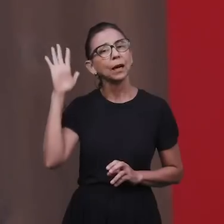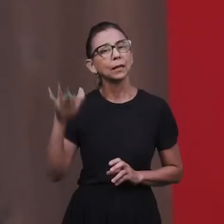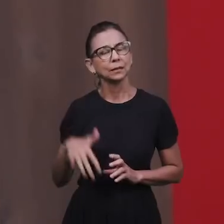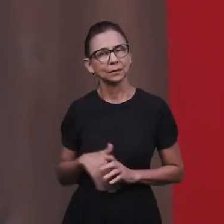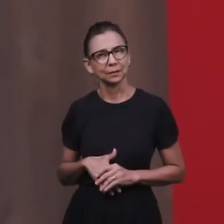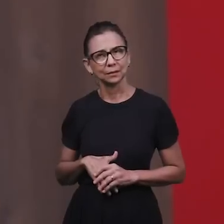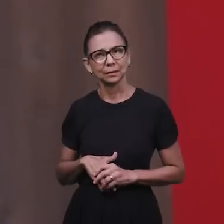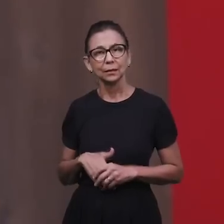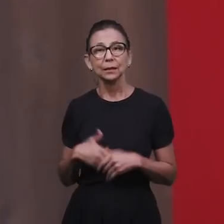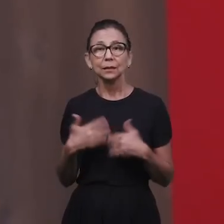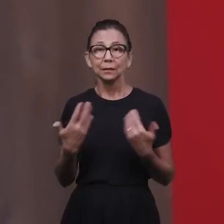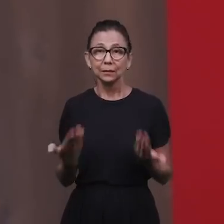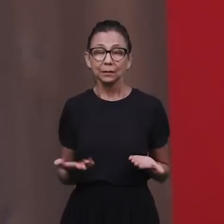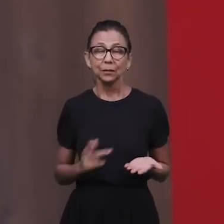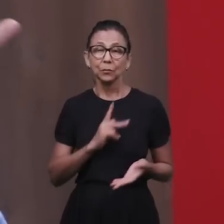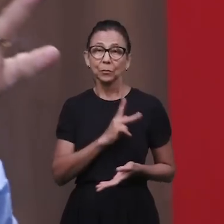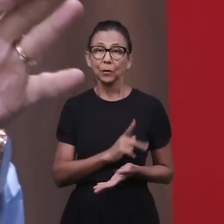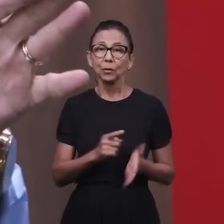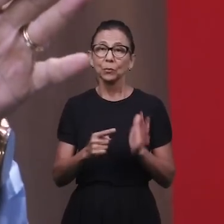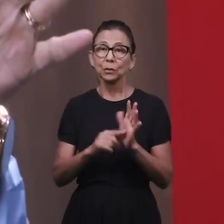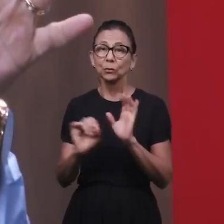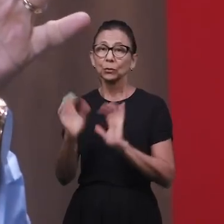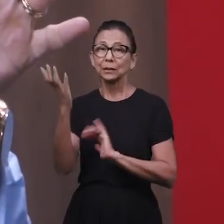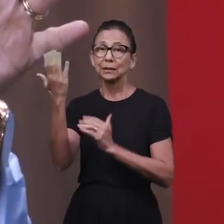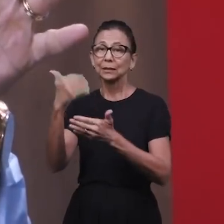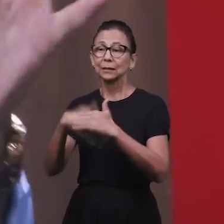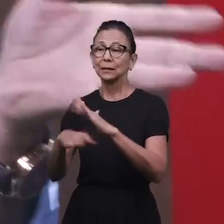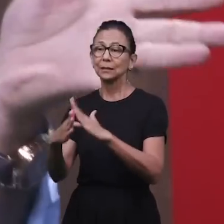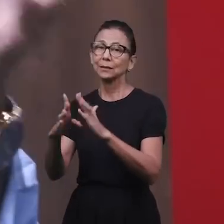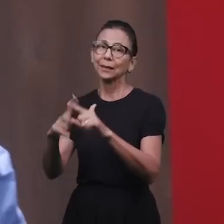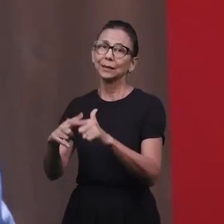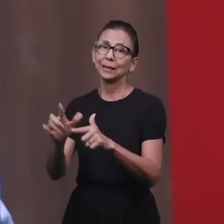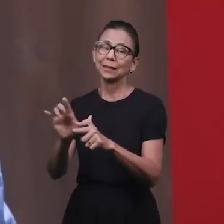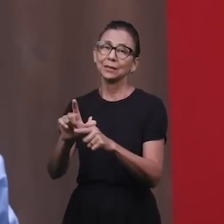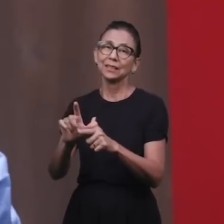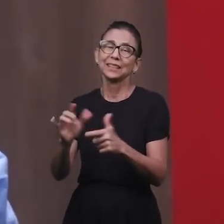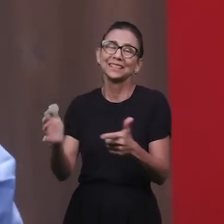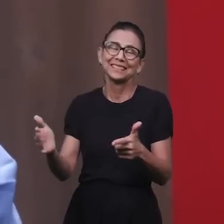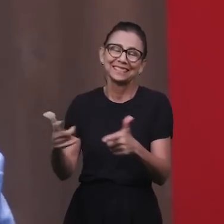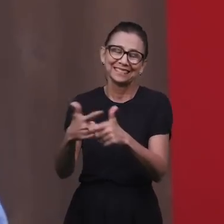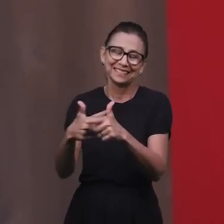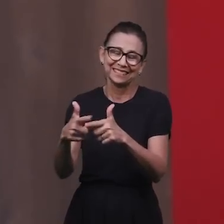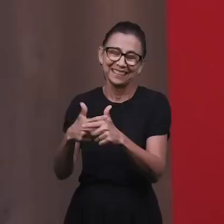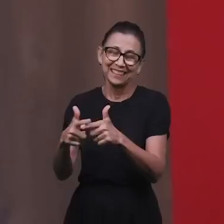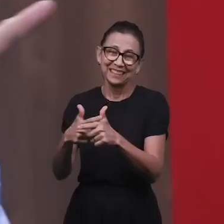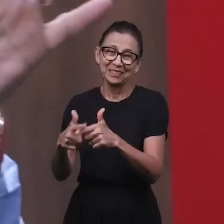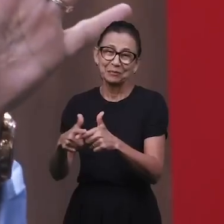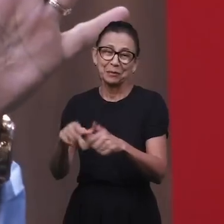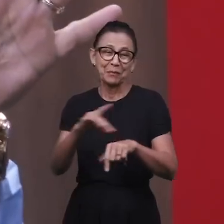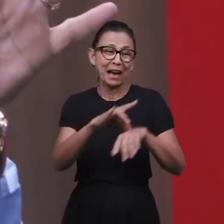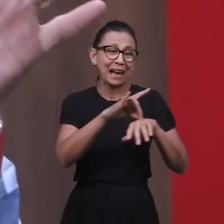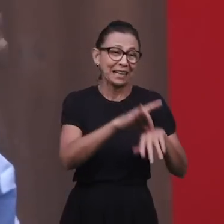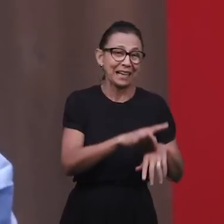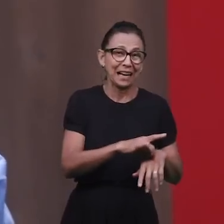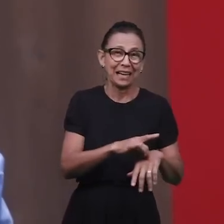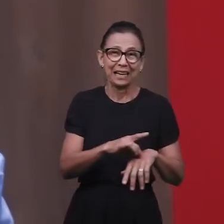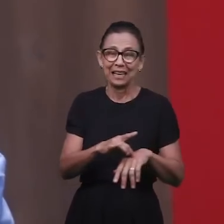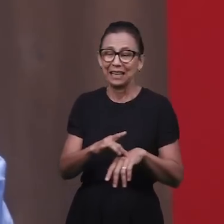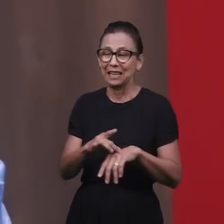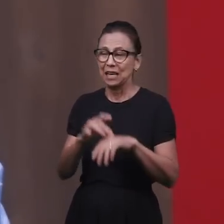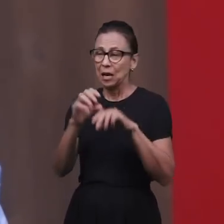dentro da igreja e que a briga era o negócio da carne. Pode comer, não pode, mas o pano de fundo era outro, era